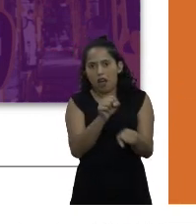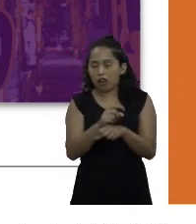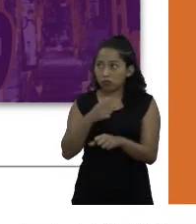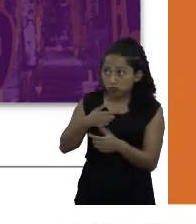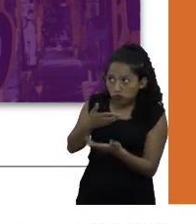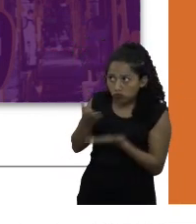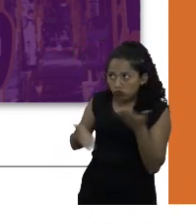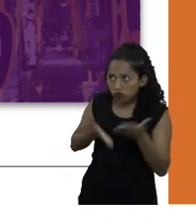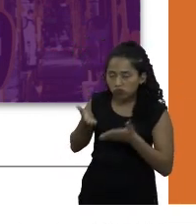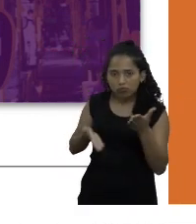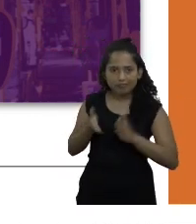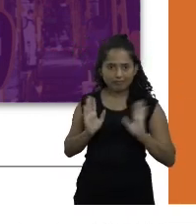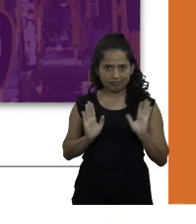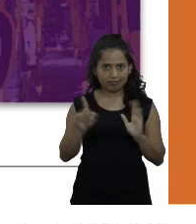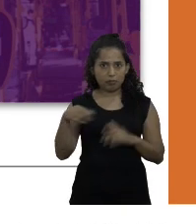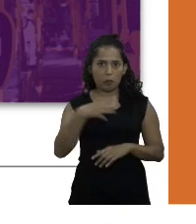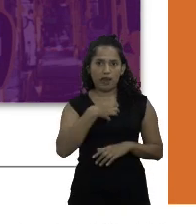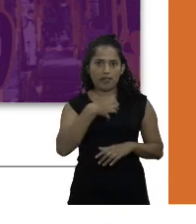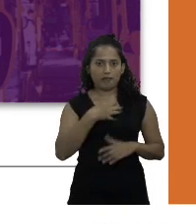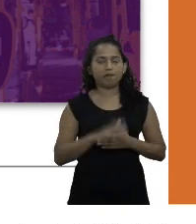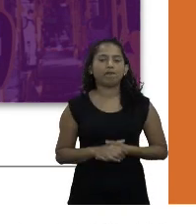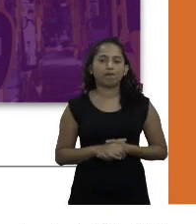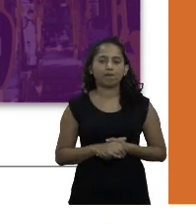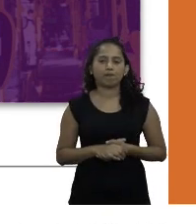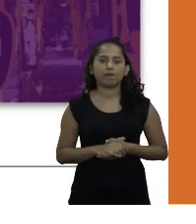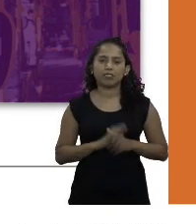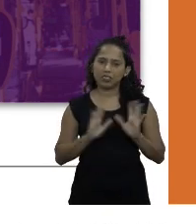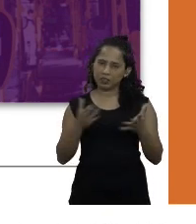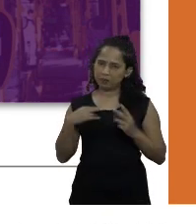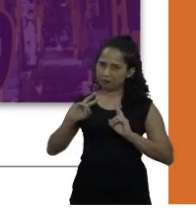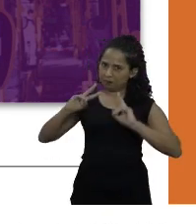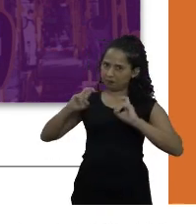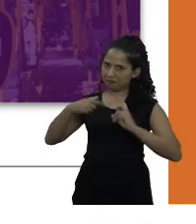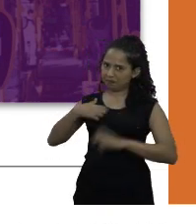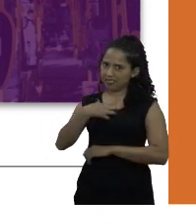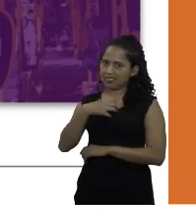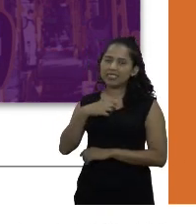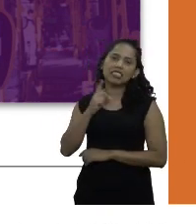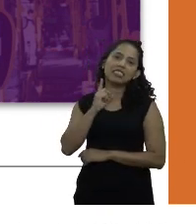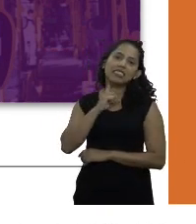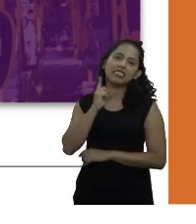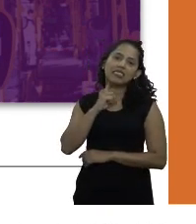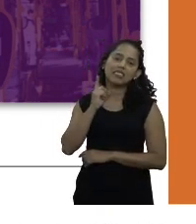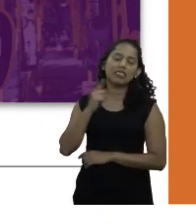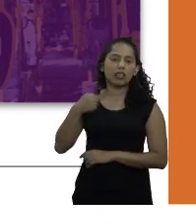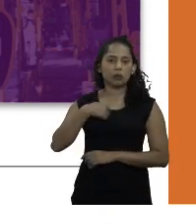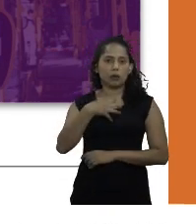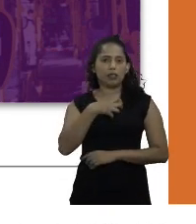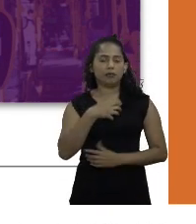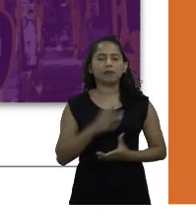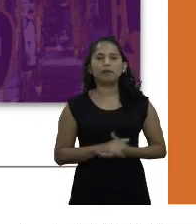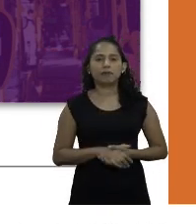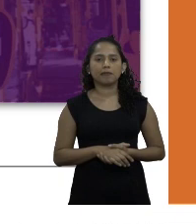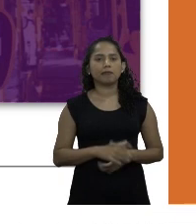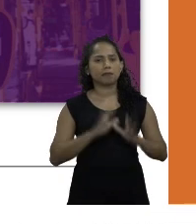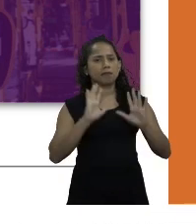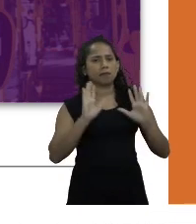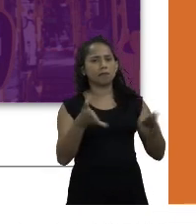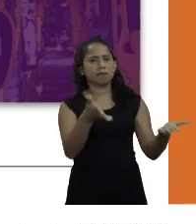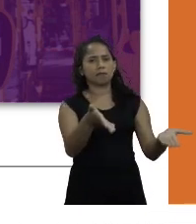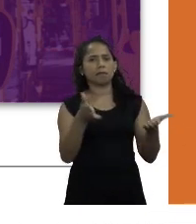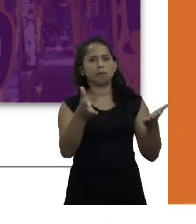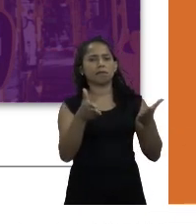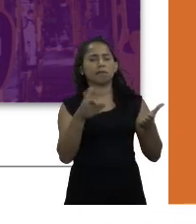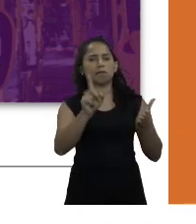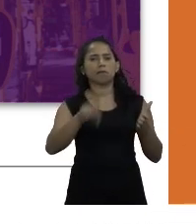carro e tal, isso no interior da Bahia. Vocês já devem ter visto meu sotaque, percebem que eu sou baiano, né? Já fui atendente de lanchonete, já trabalhei